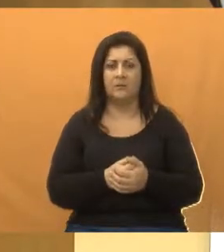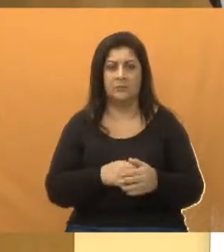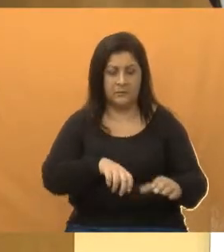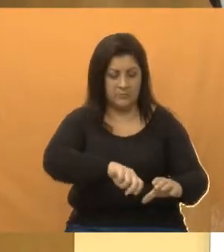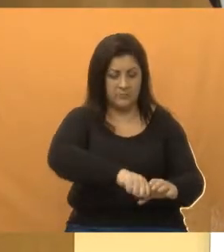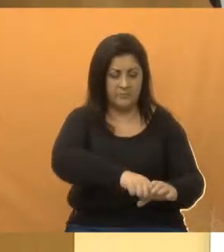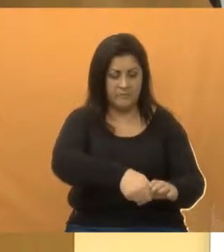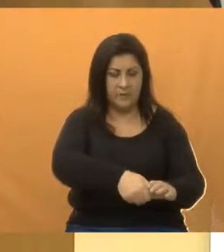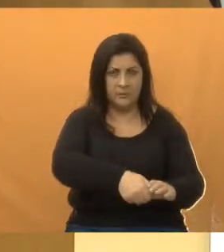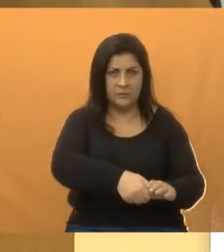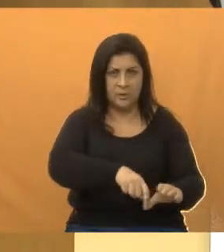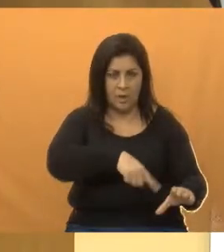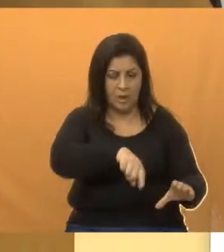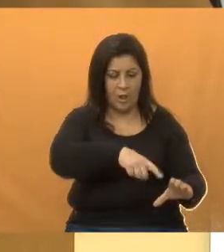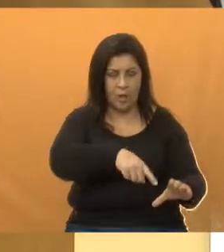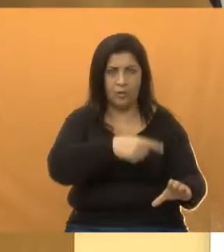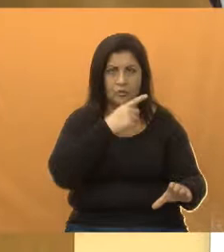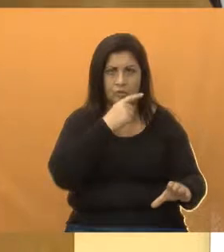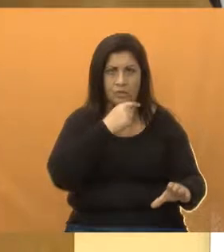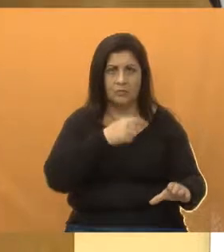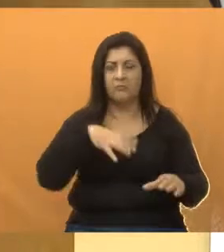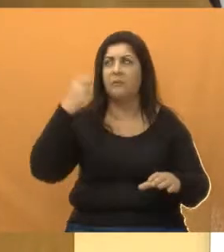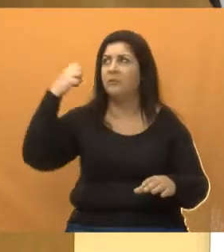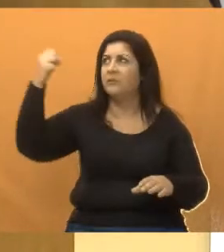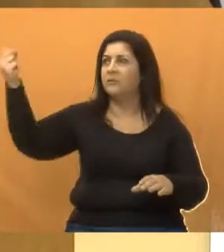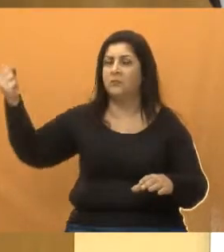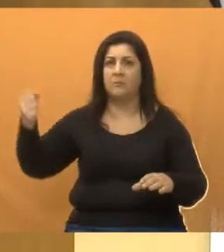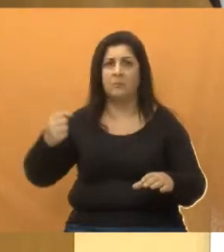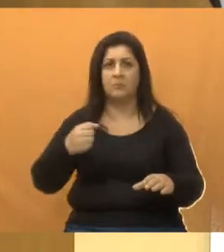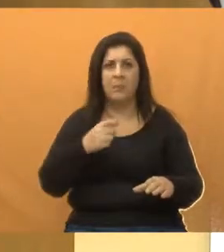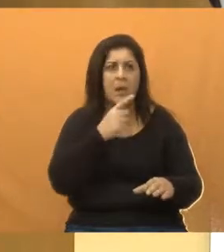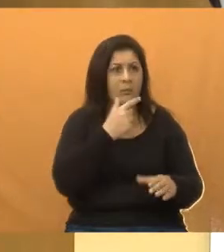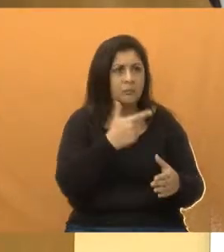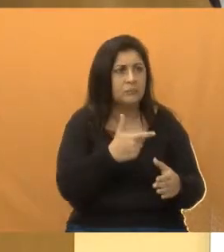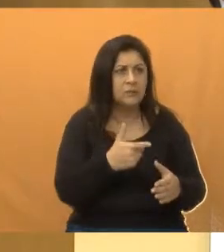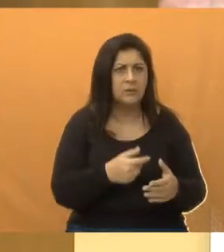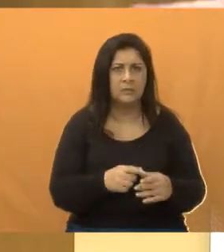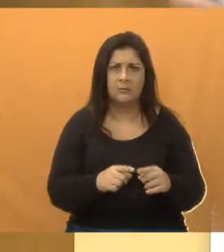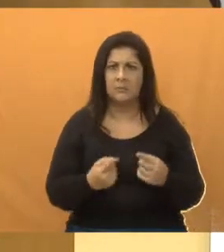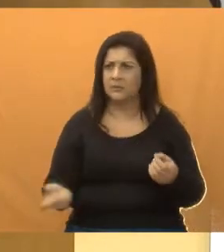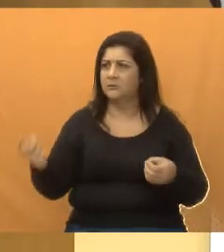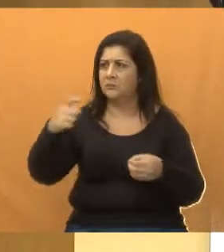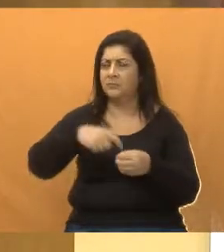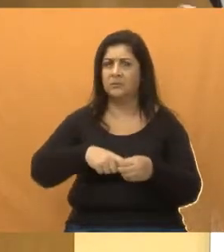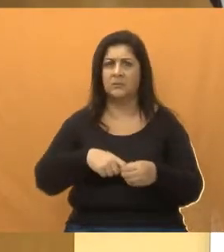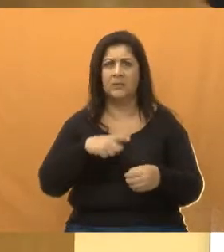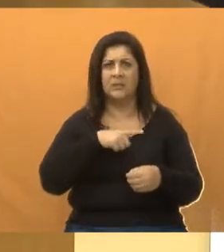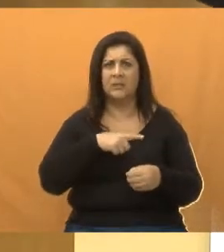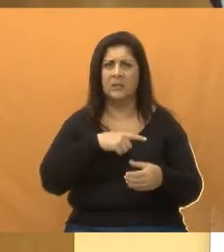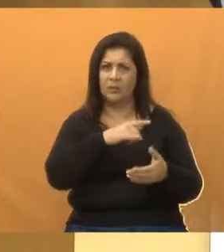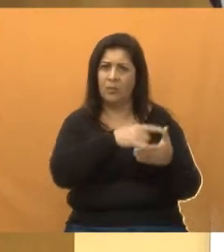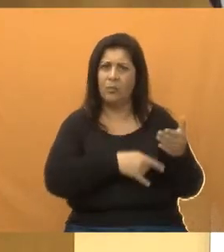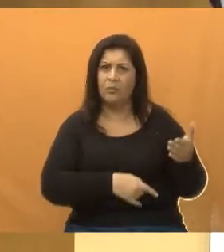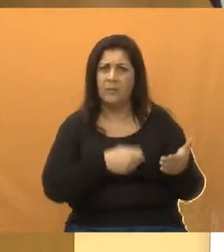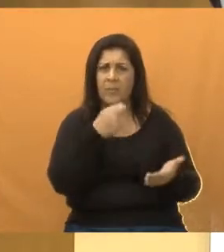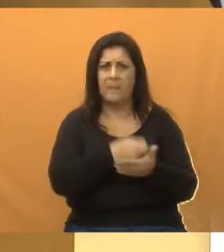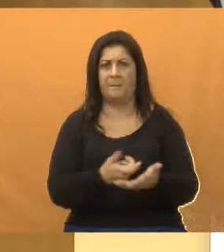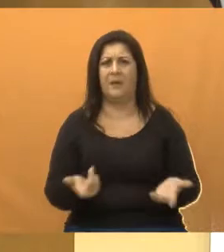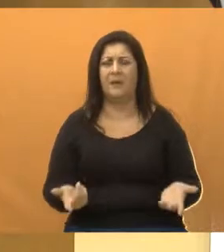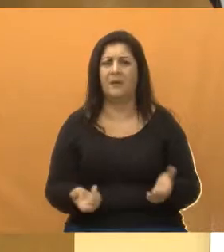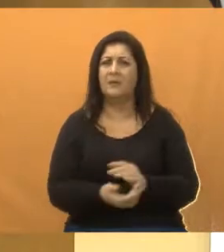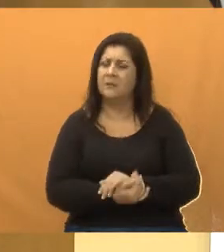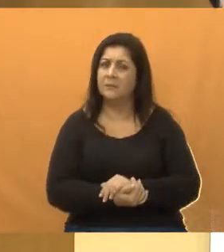relógio, vai viajar, fica 45 dias viajando, não gasta uma gota de água e quando você chega tem lá uma taxa de